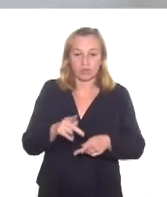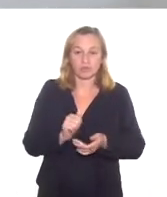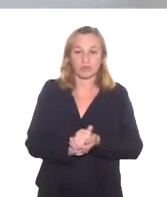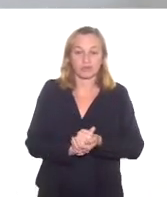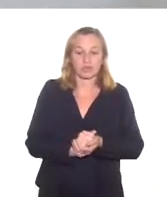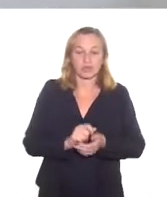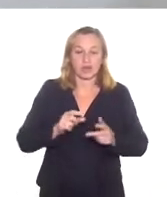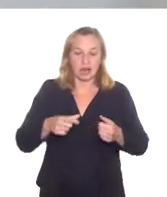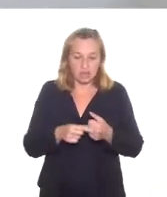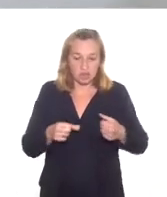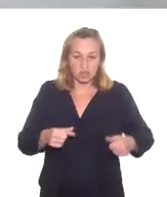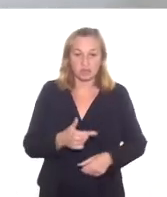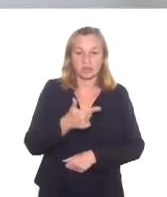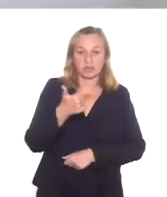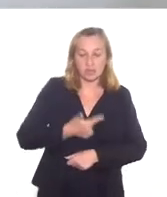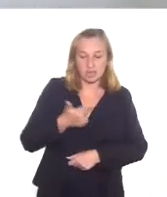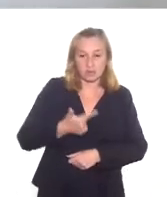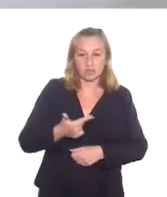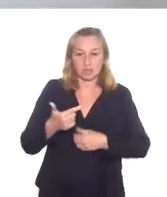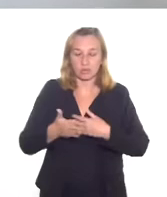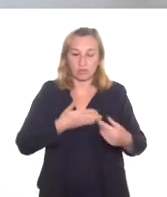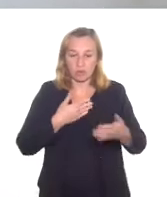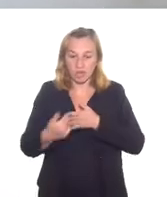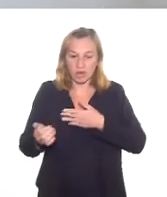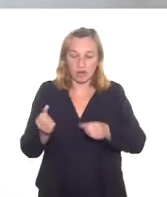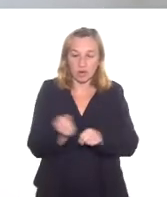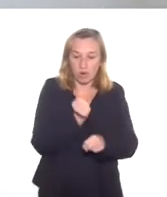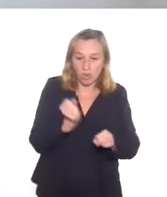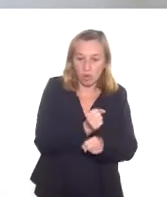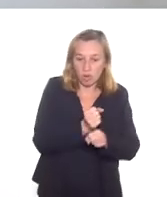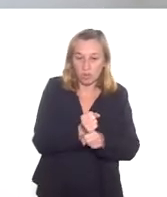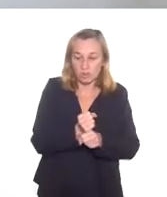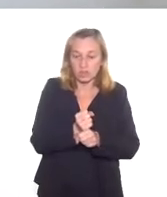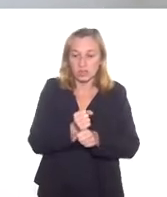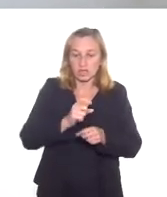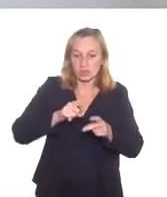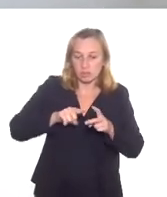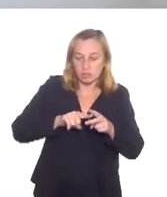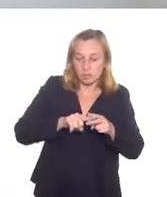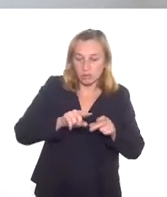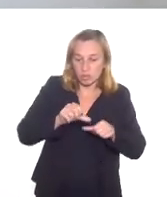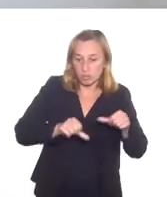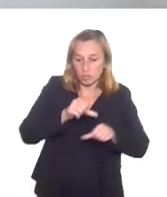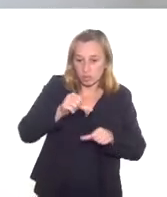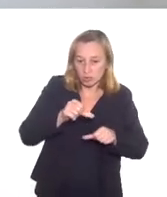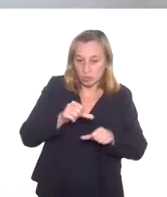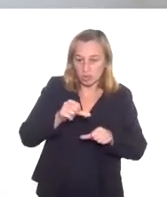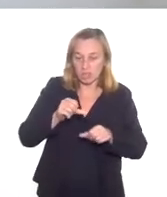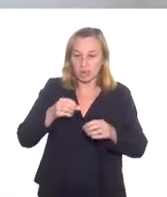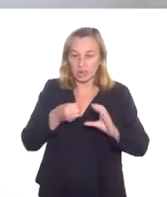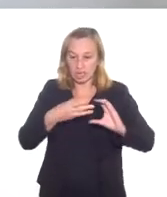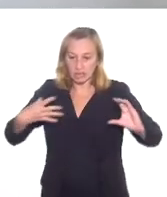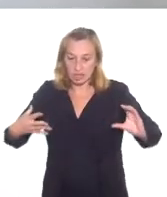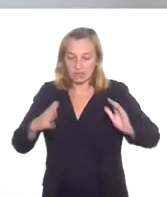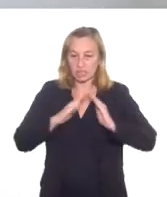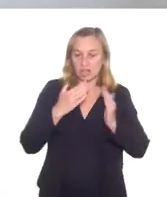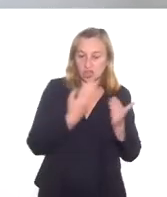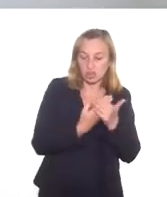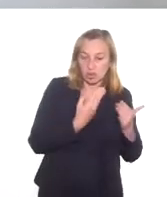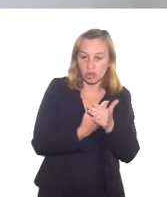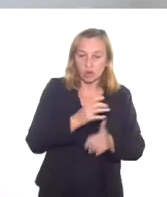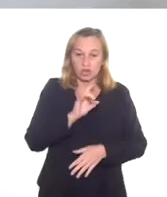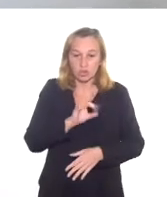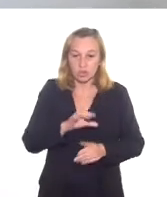qualquer alteração, reforma ou obra que altere as características culturais da Escola Municipal Doutor Cícero Pena, exceto nos